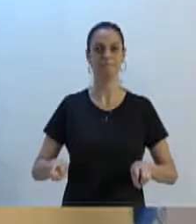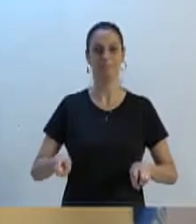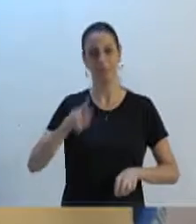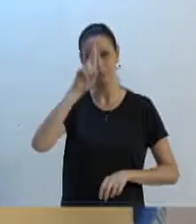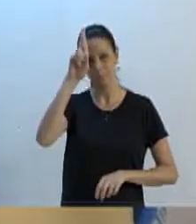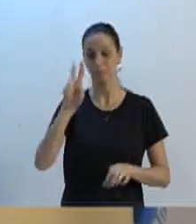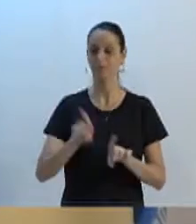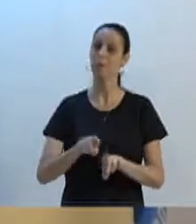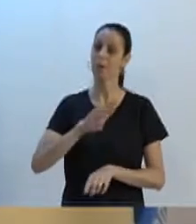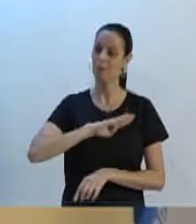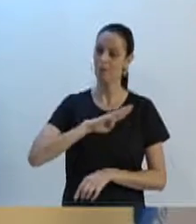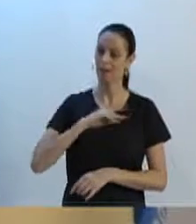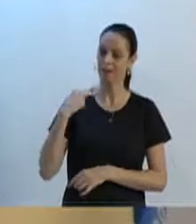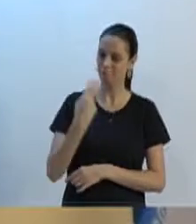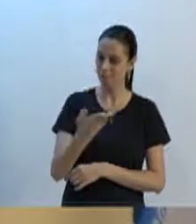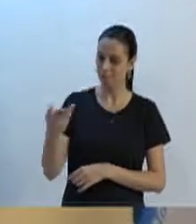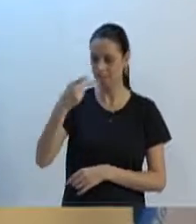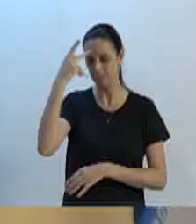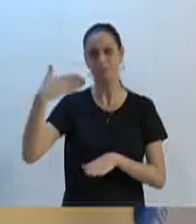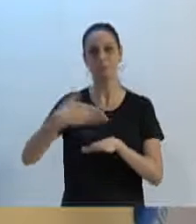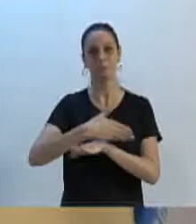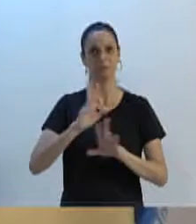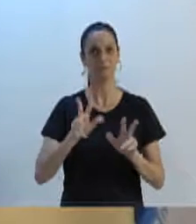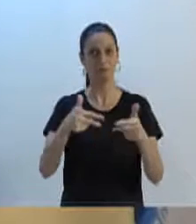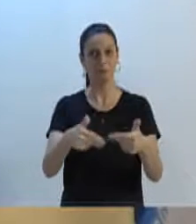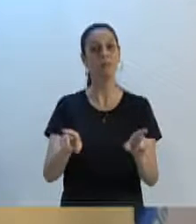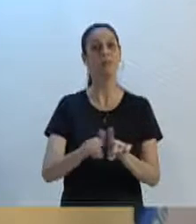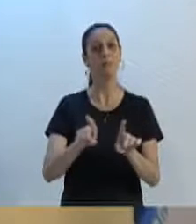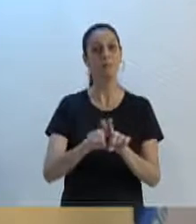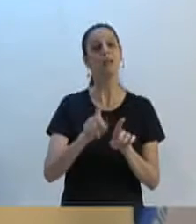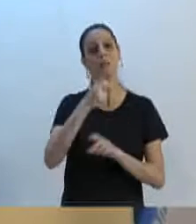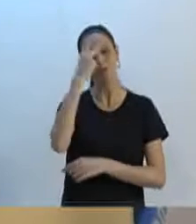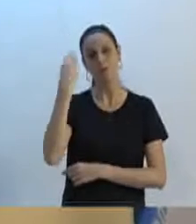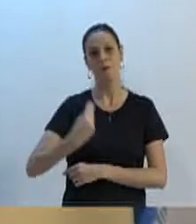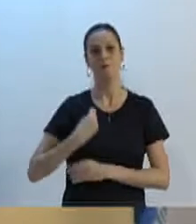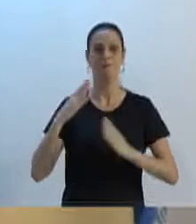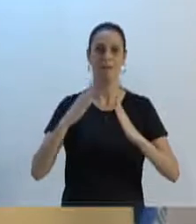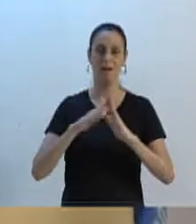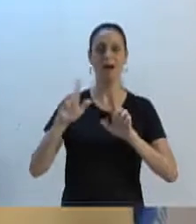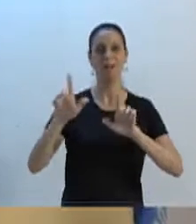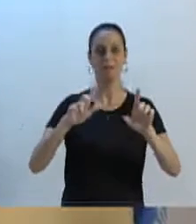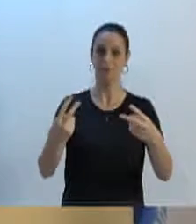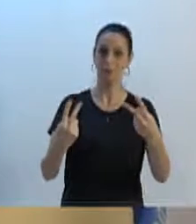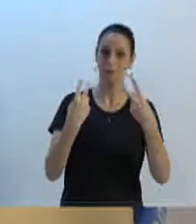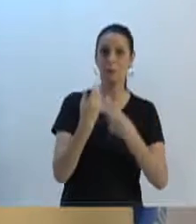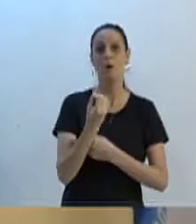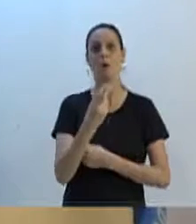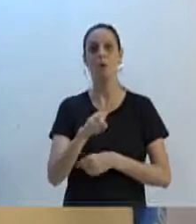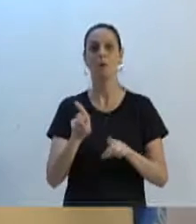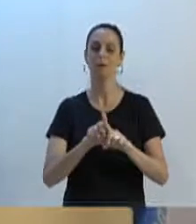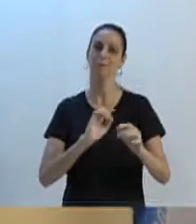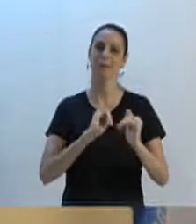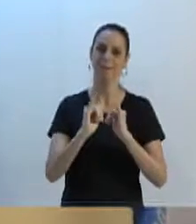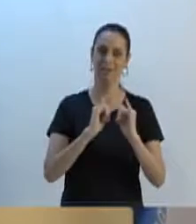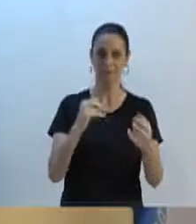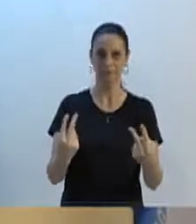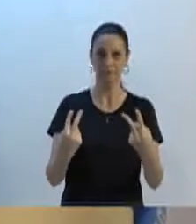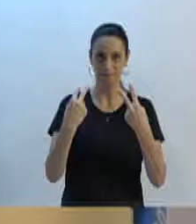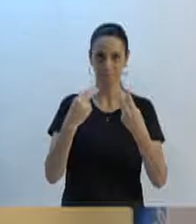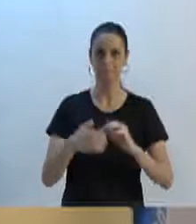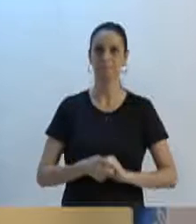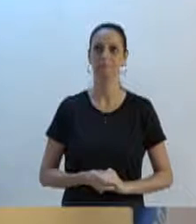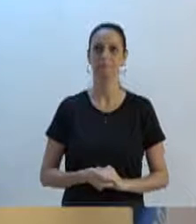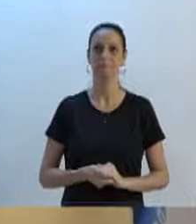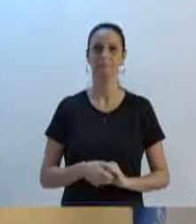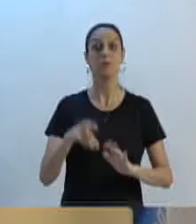vereadores se público aqui presente e quem nos acompanha pela tv l e pela internet estava analisando o projeto